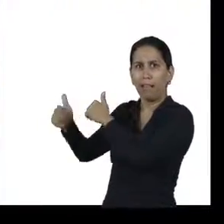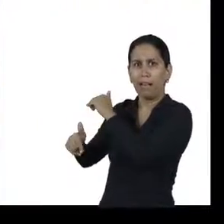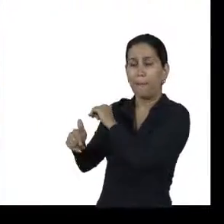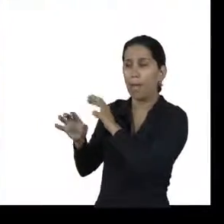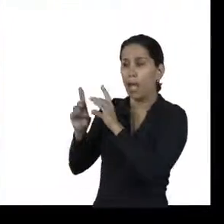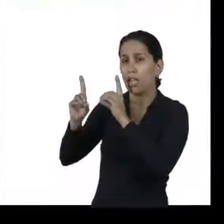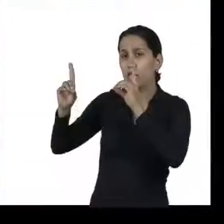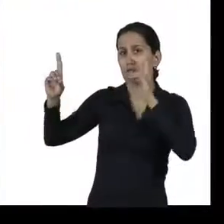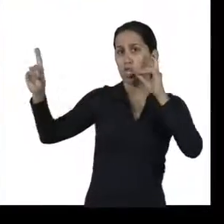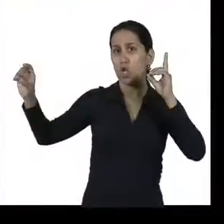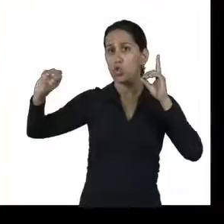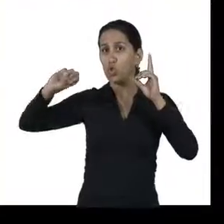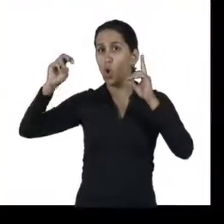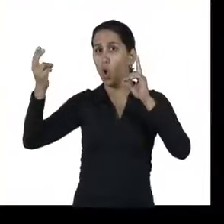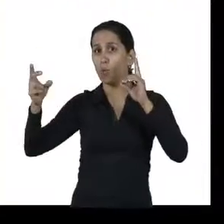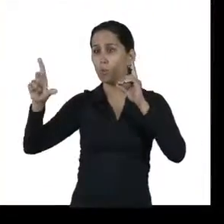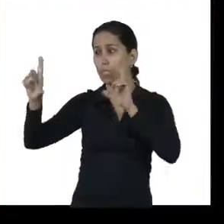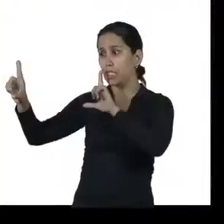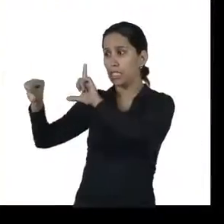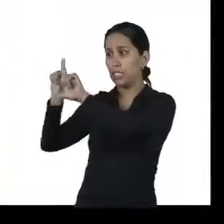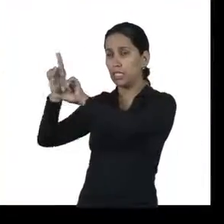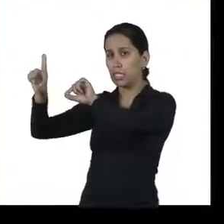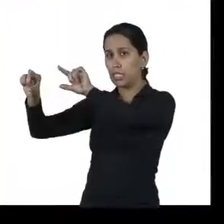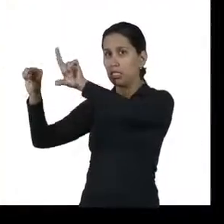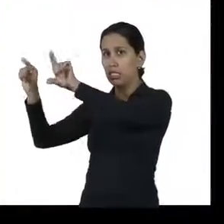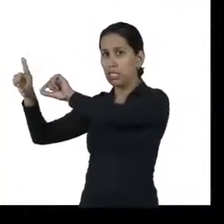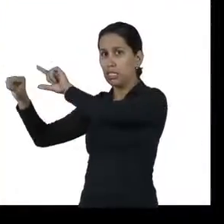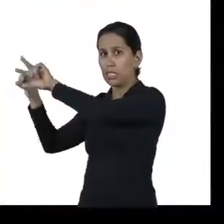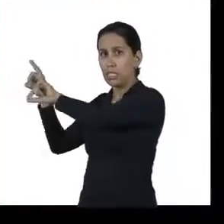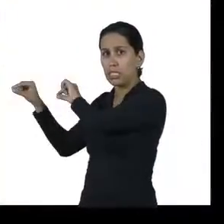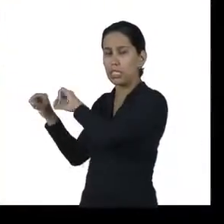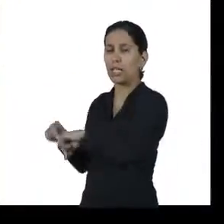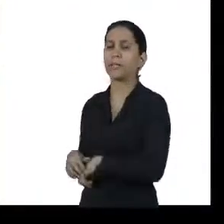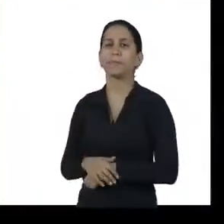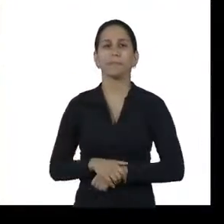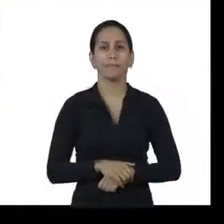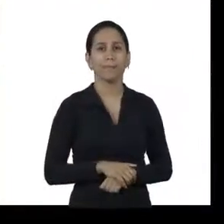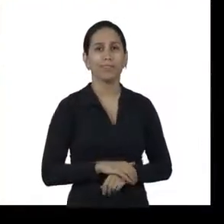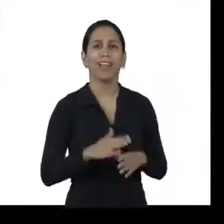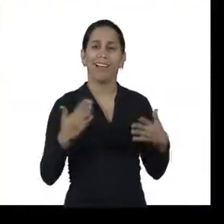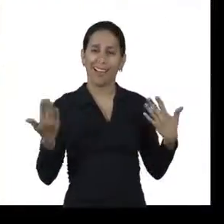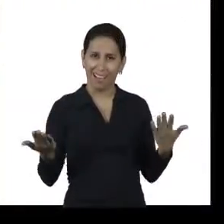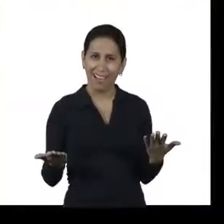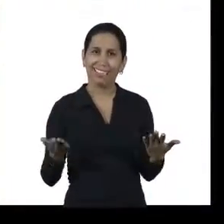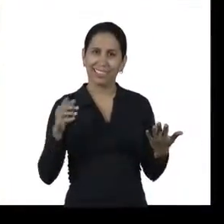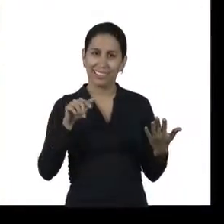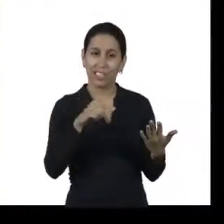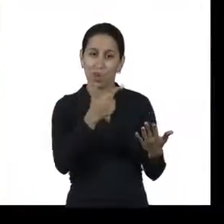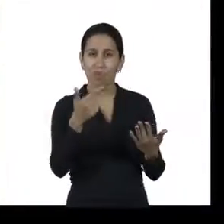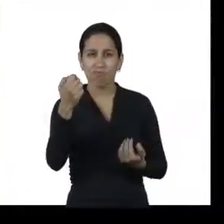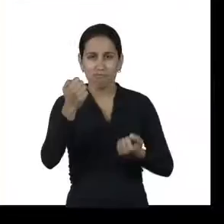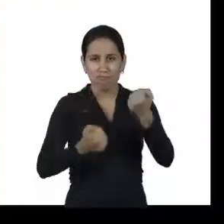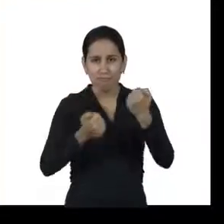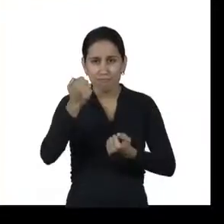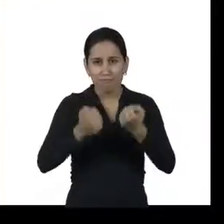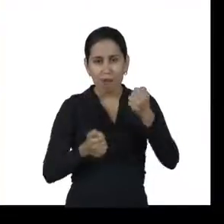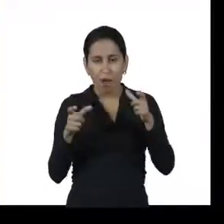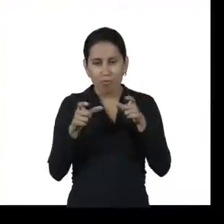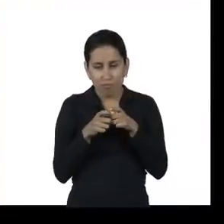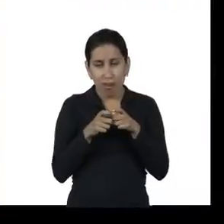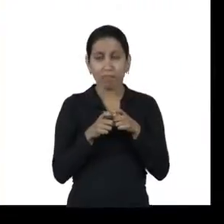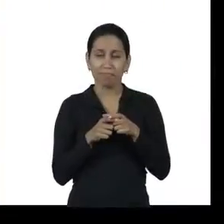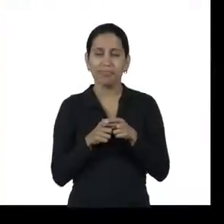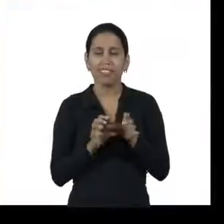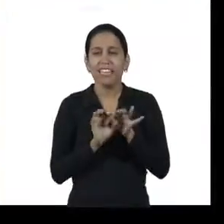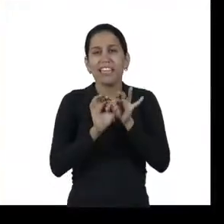e descem dos equipamentos. Assim, o veículo está liberado para entrar no pátio com segurança.